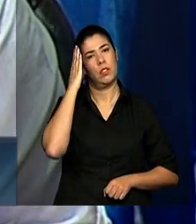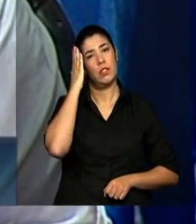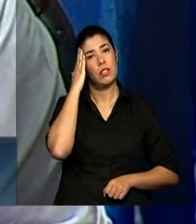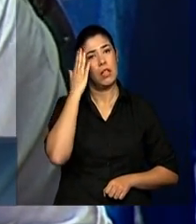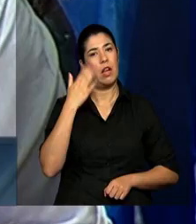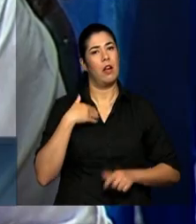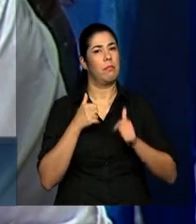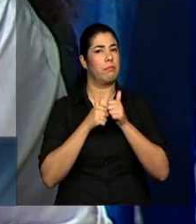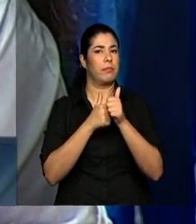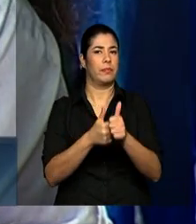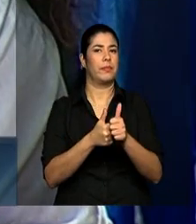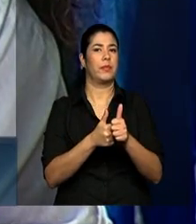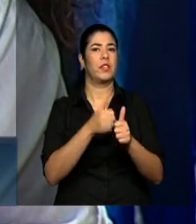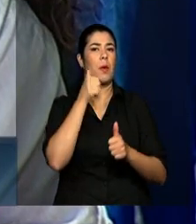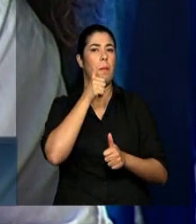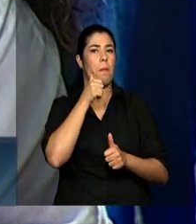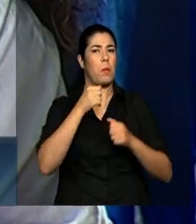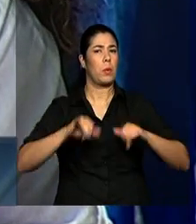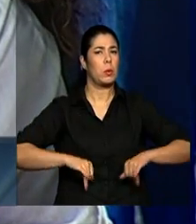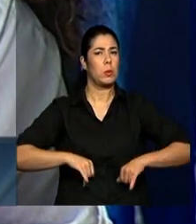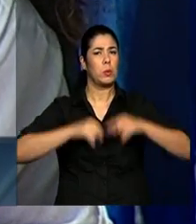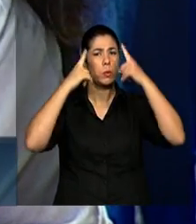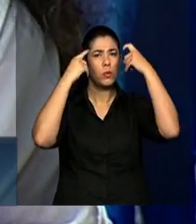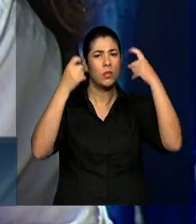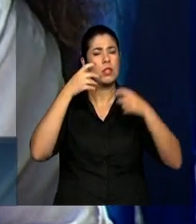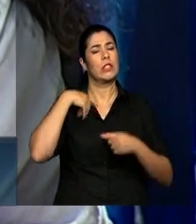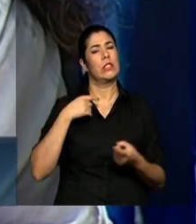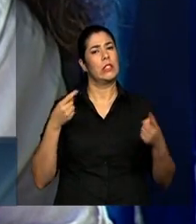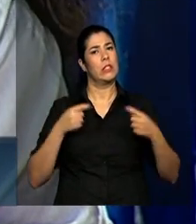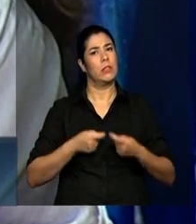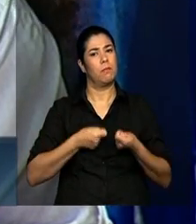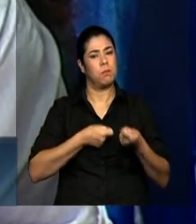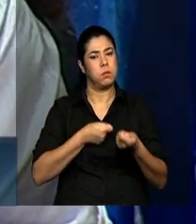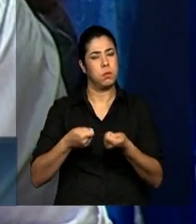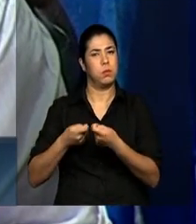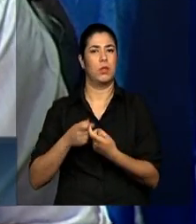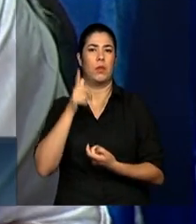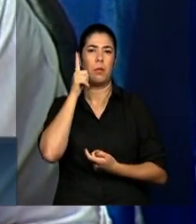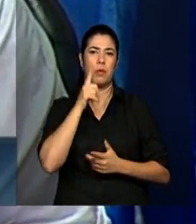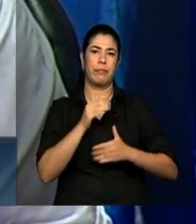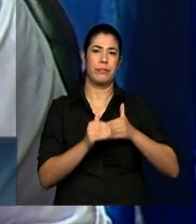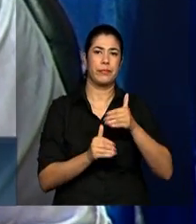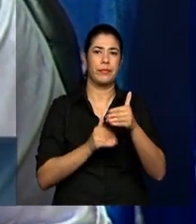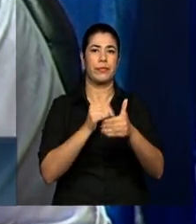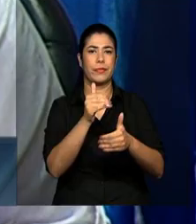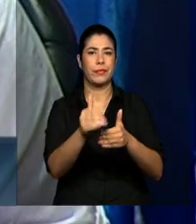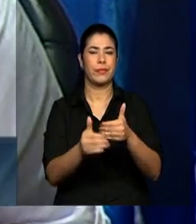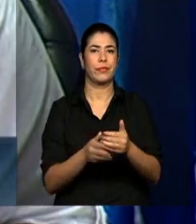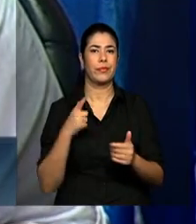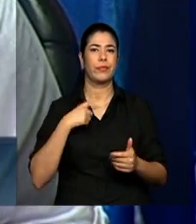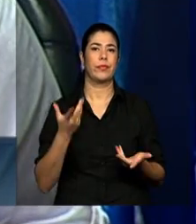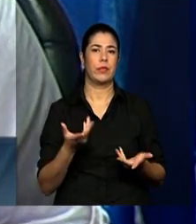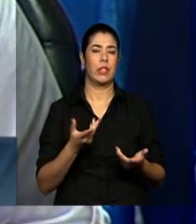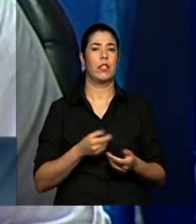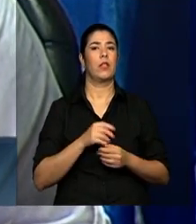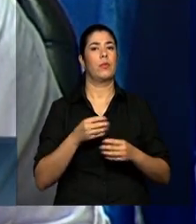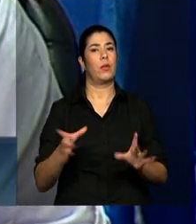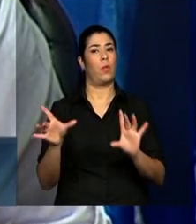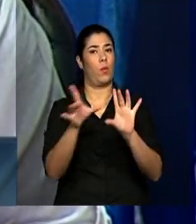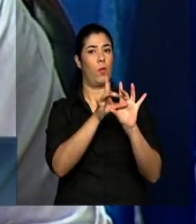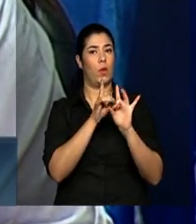se acompanhou alguma vítima de violência, sabe o desafio que é. Então, acho que poder integrar essas políticas, poder dividir